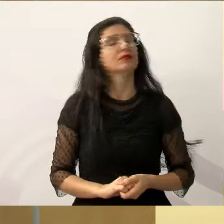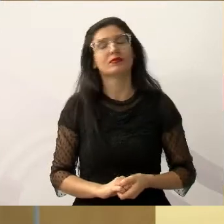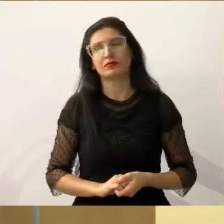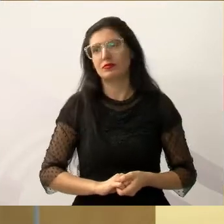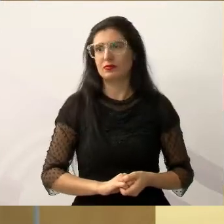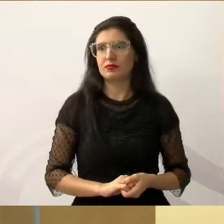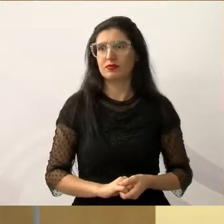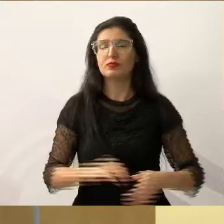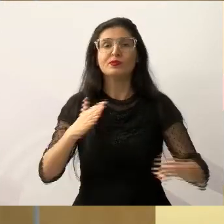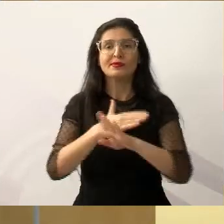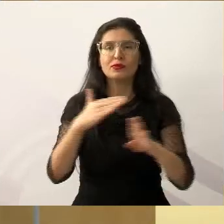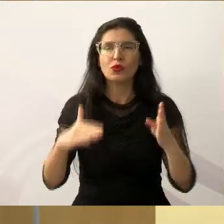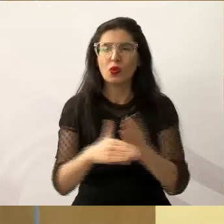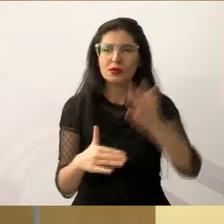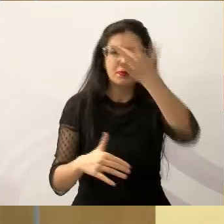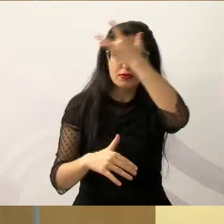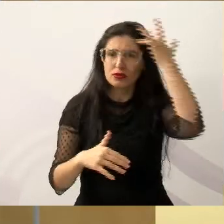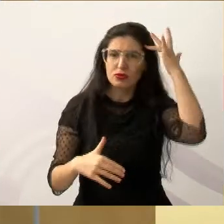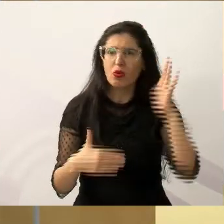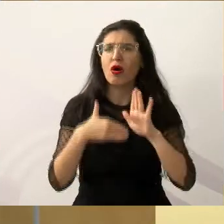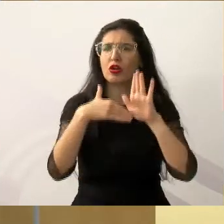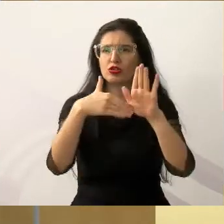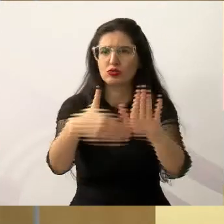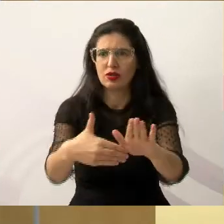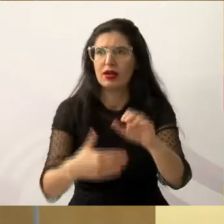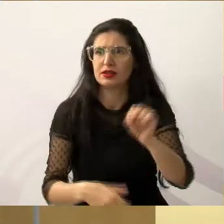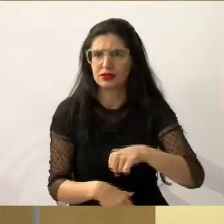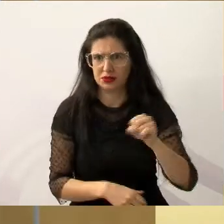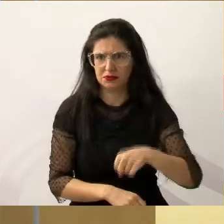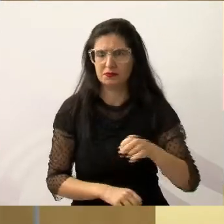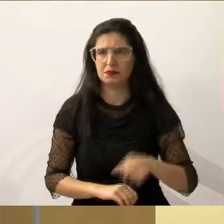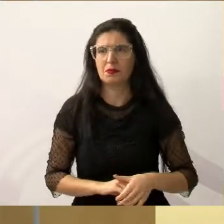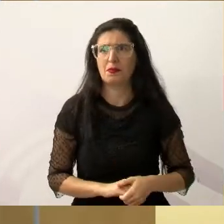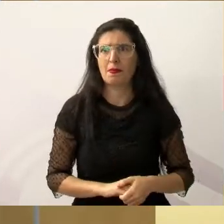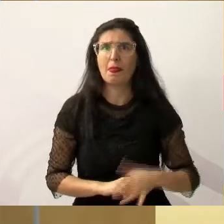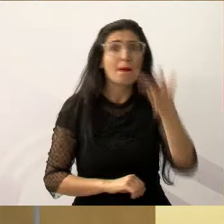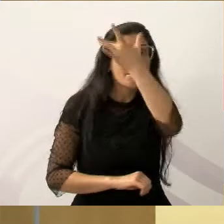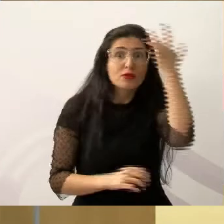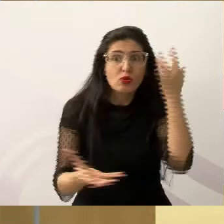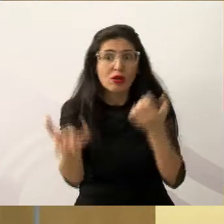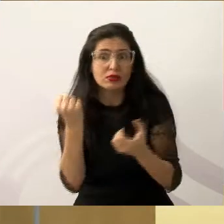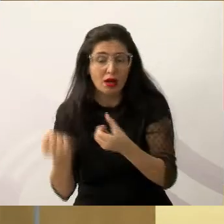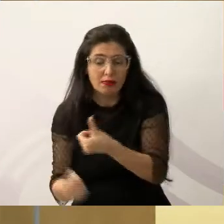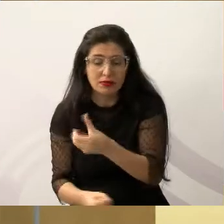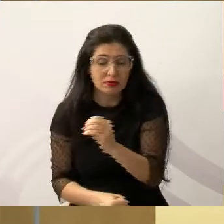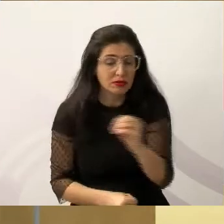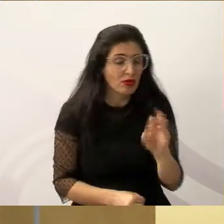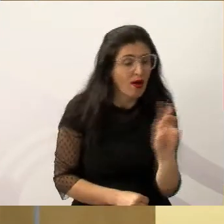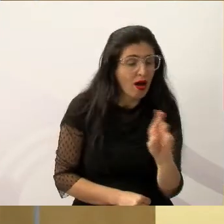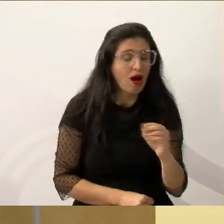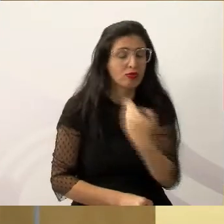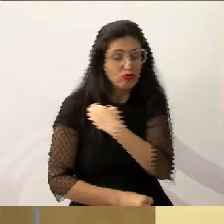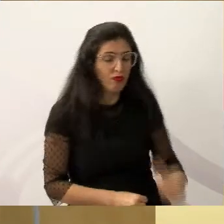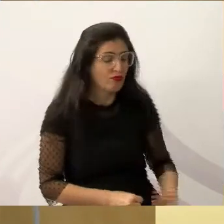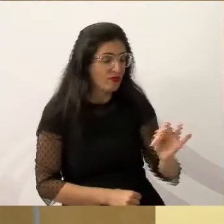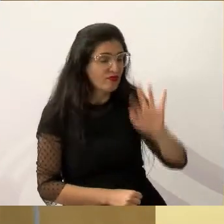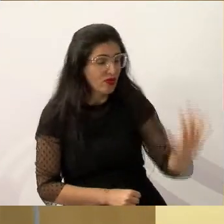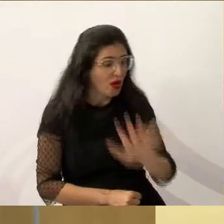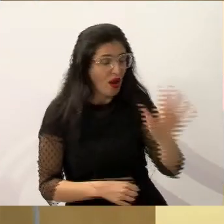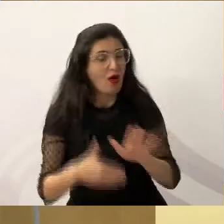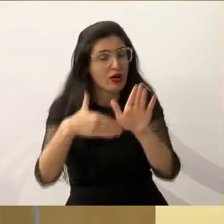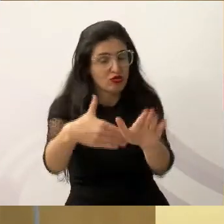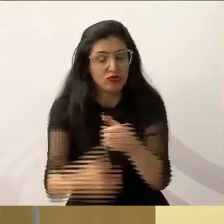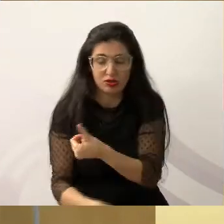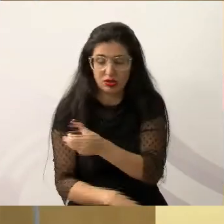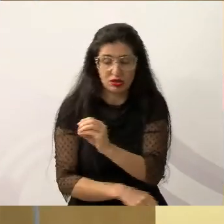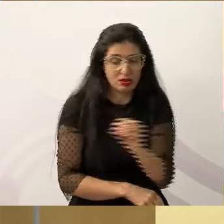esse benefício. Mesmo para aqueles, Abner, que receberão já os R$600 do governo federal, também passarão